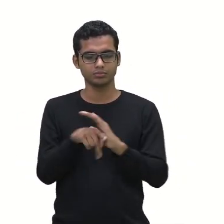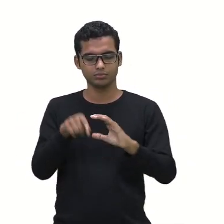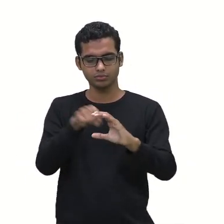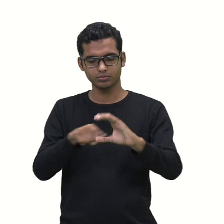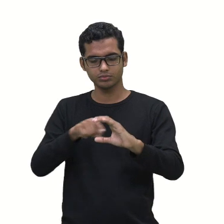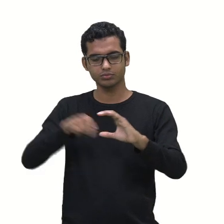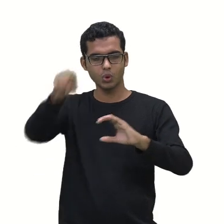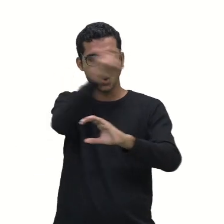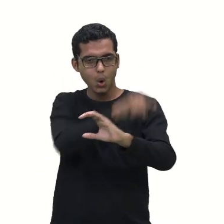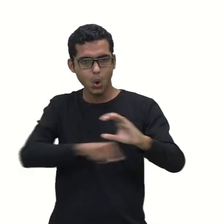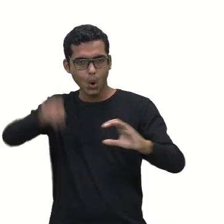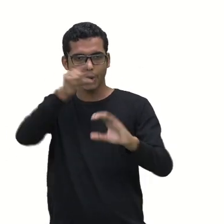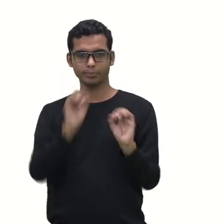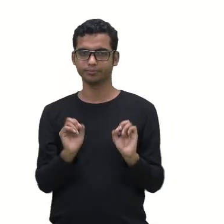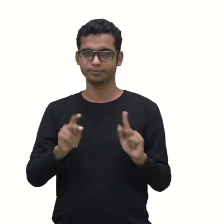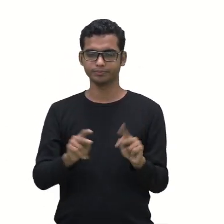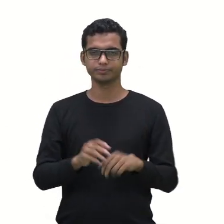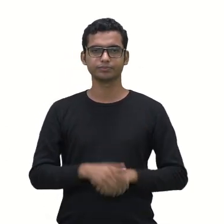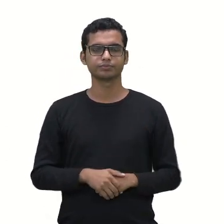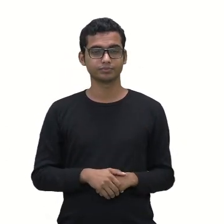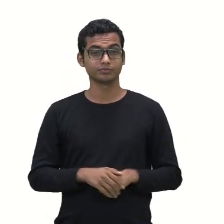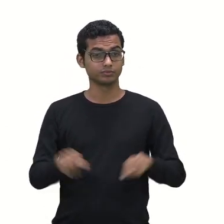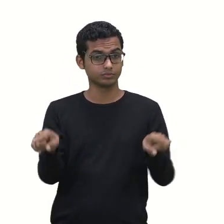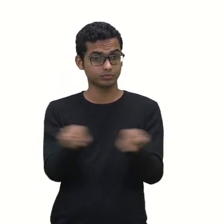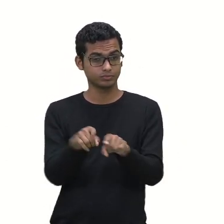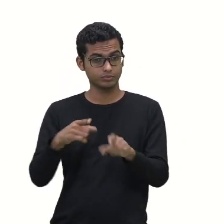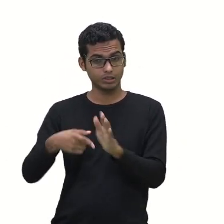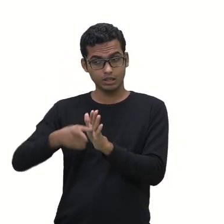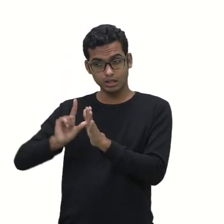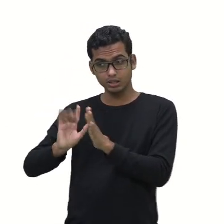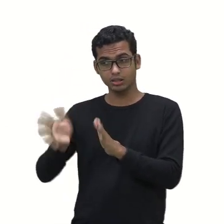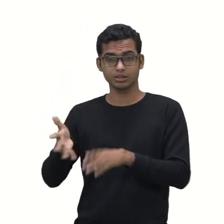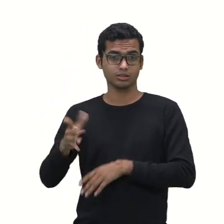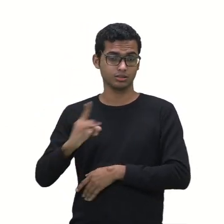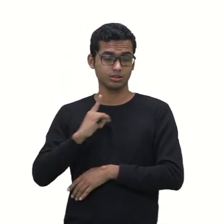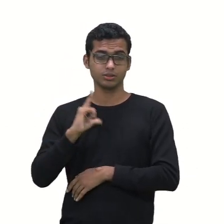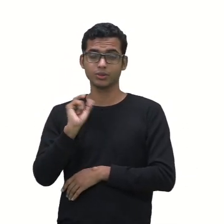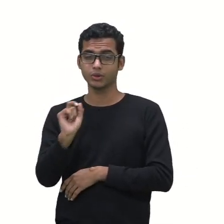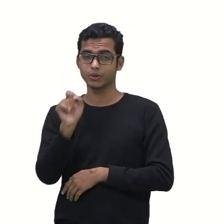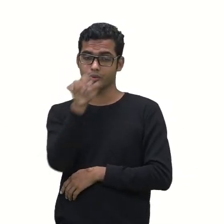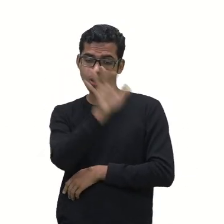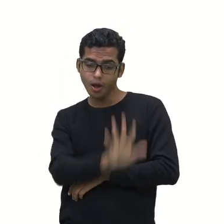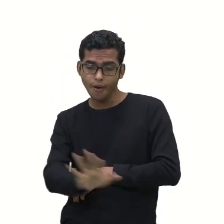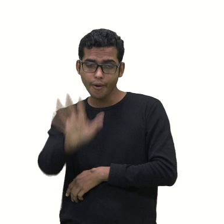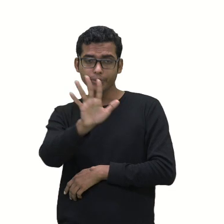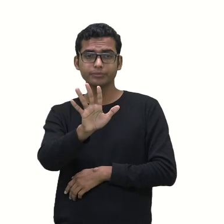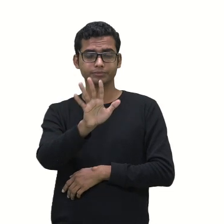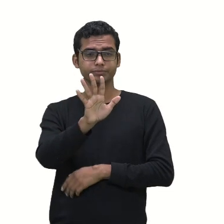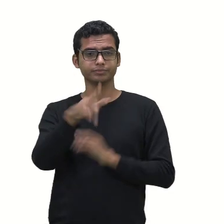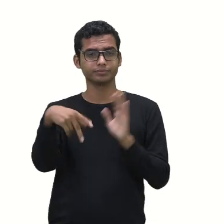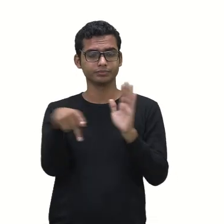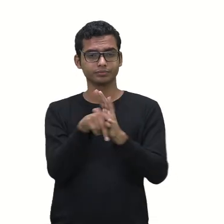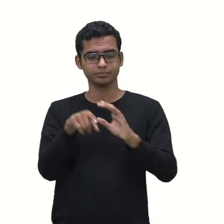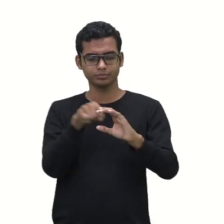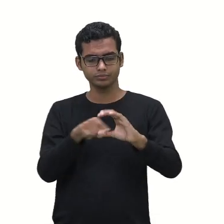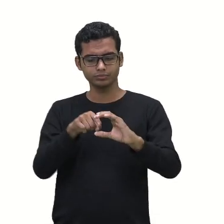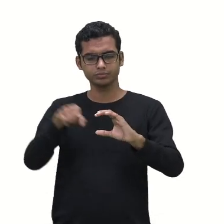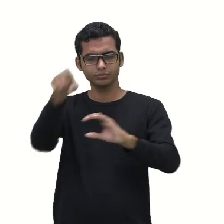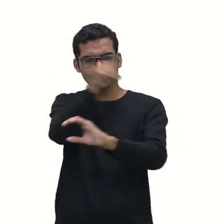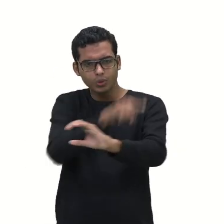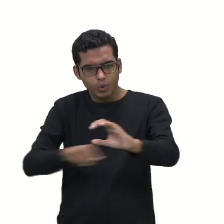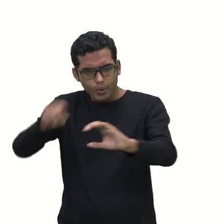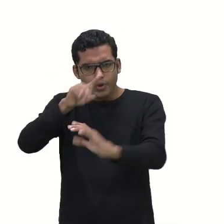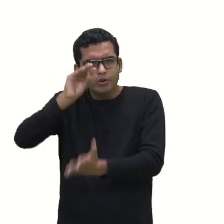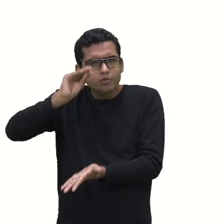maior. Nós já tínhamos aí a área da coroa circular, né? Faltava